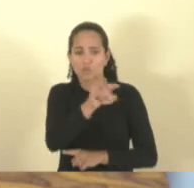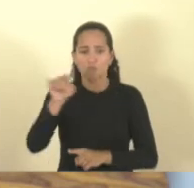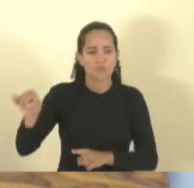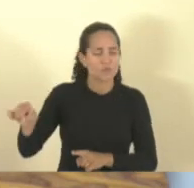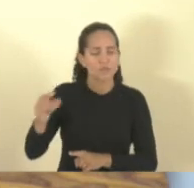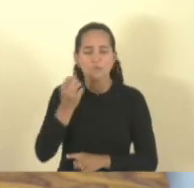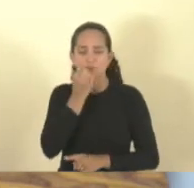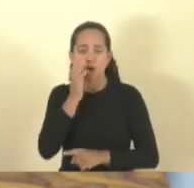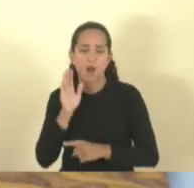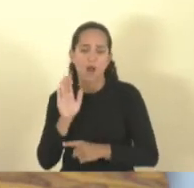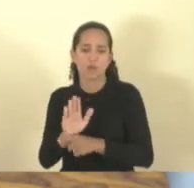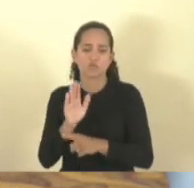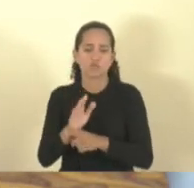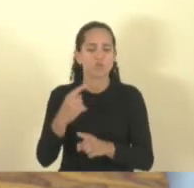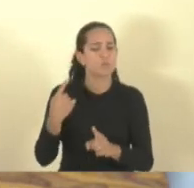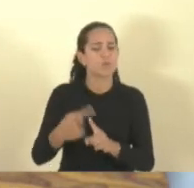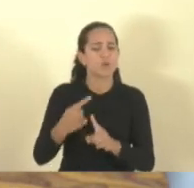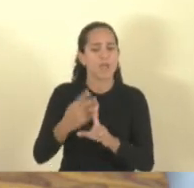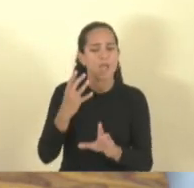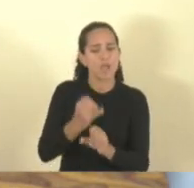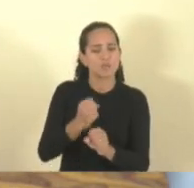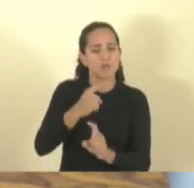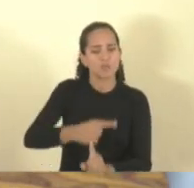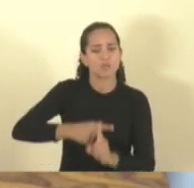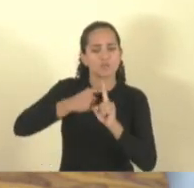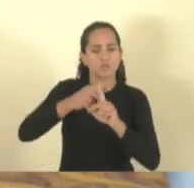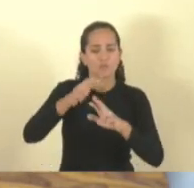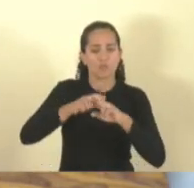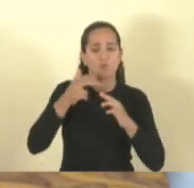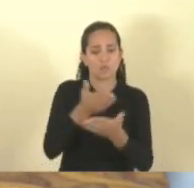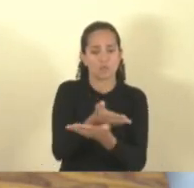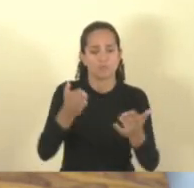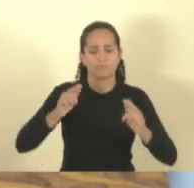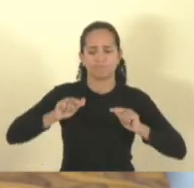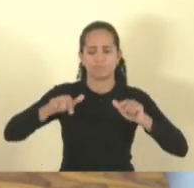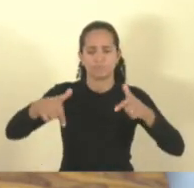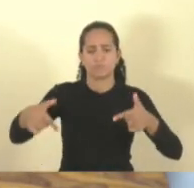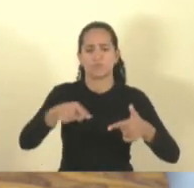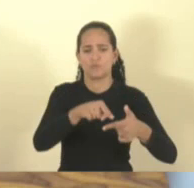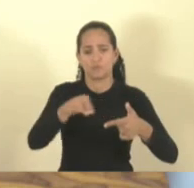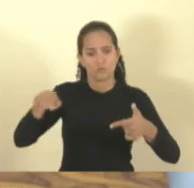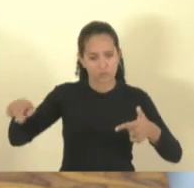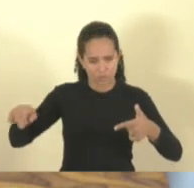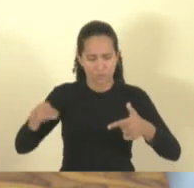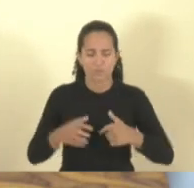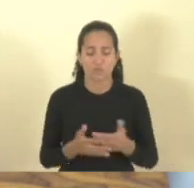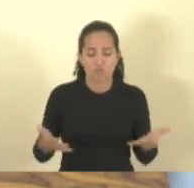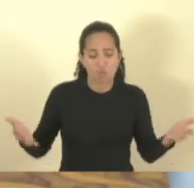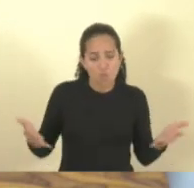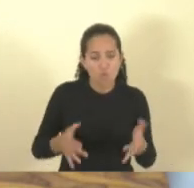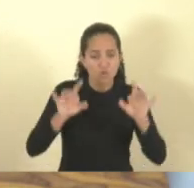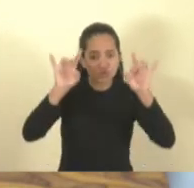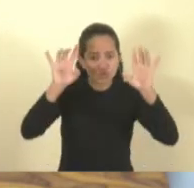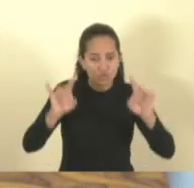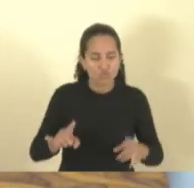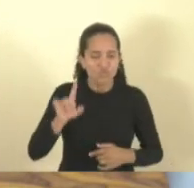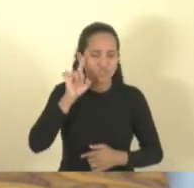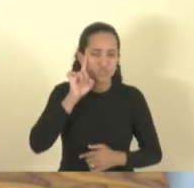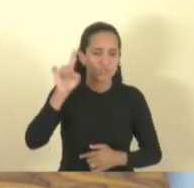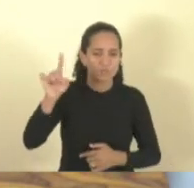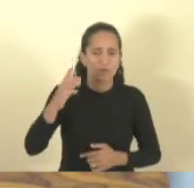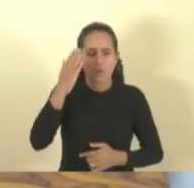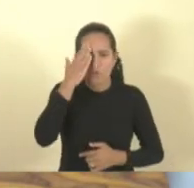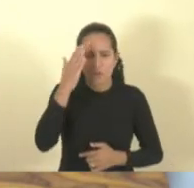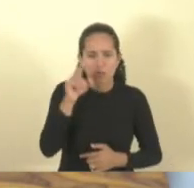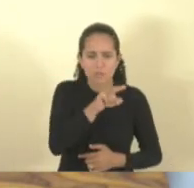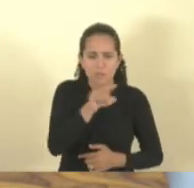resultados apresentados. Faço essa sessão solene para valorizar, enaltecer e agradecer pelo trabalho